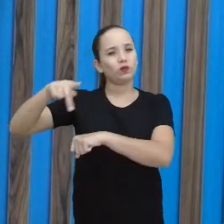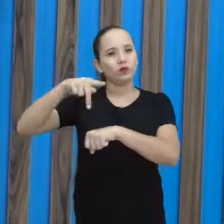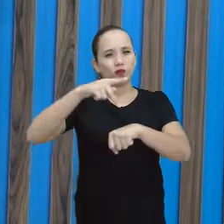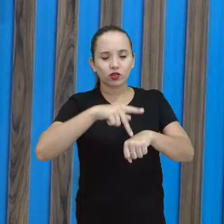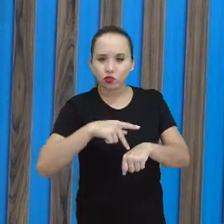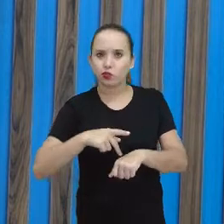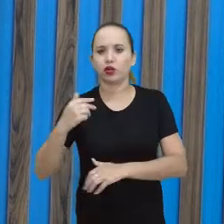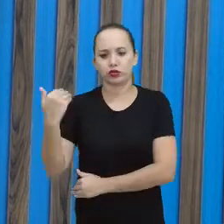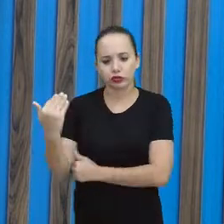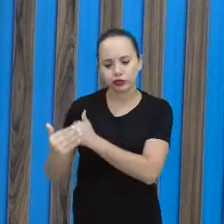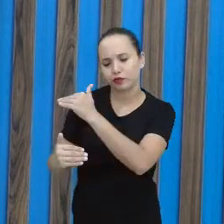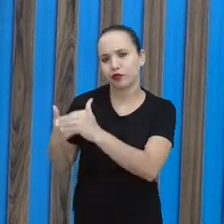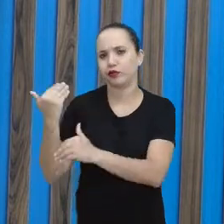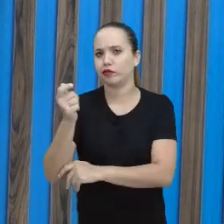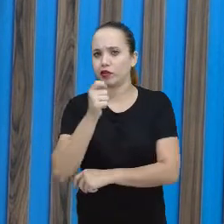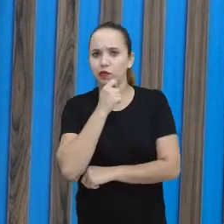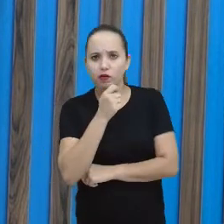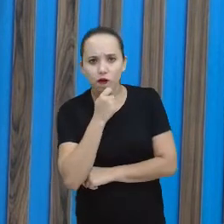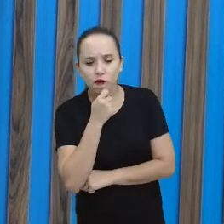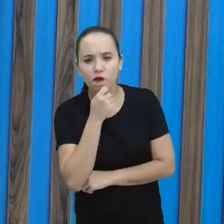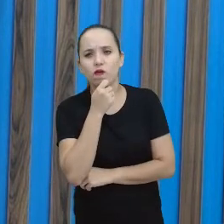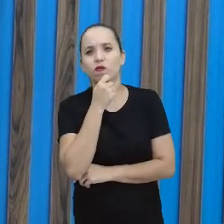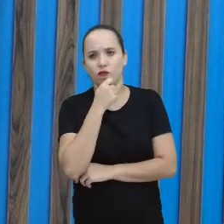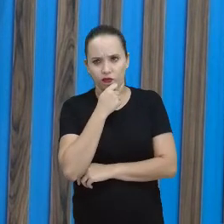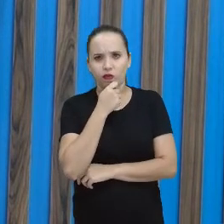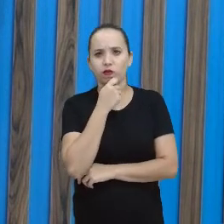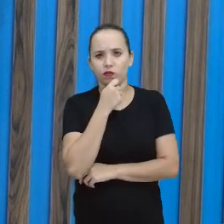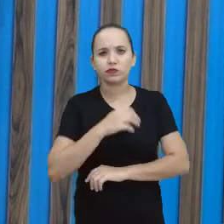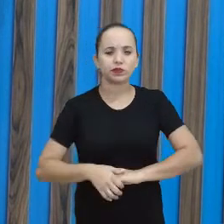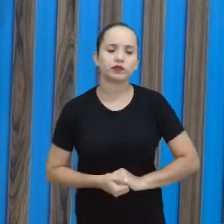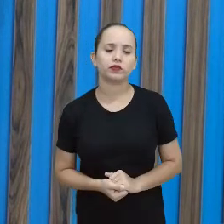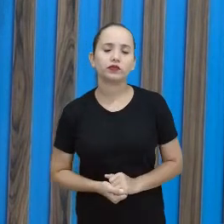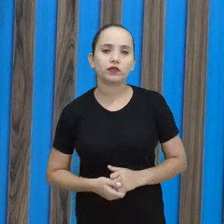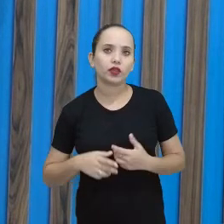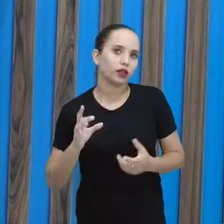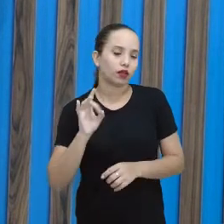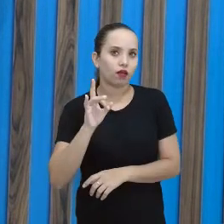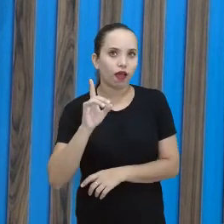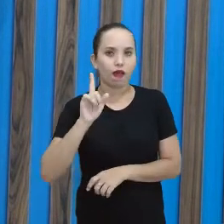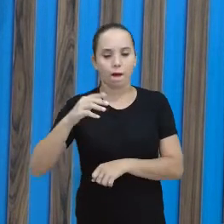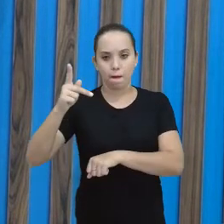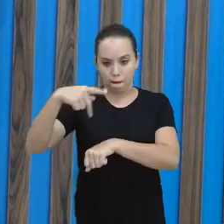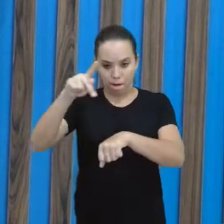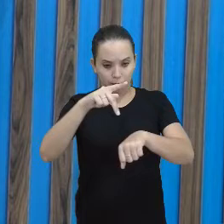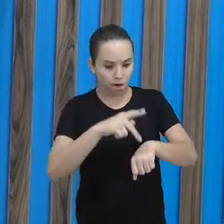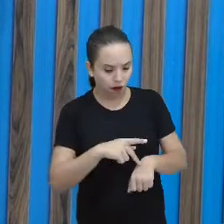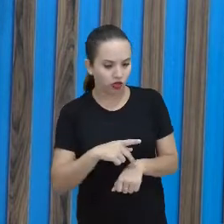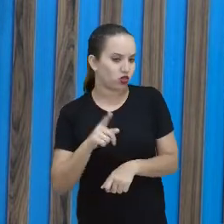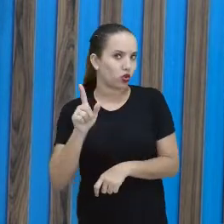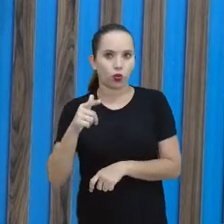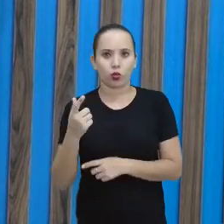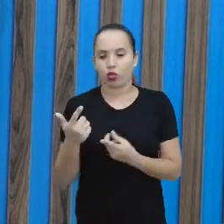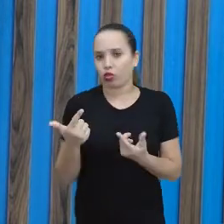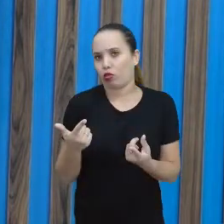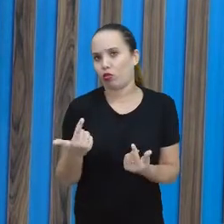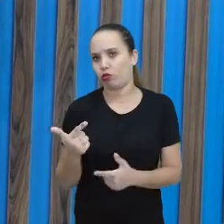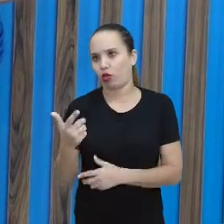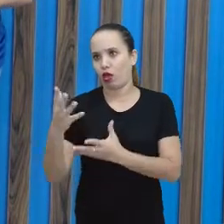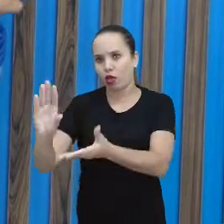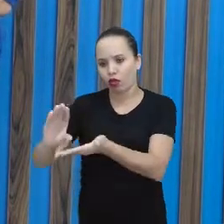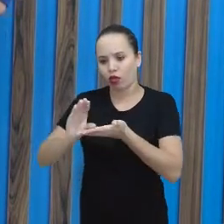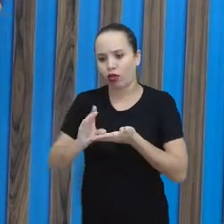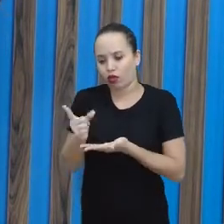os países que ainda estão, né, crescendo, né, gente? Não são países de primeiro mundo, né? Podemos dizer assim.